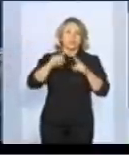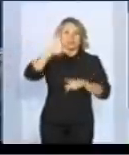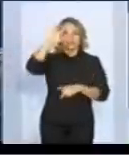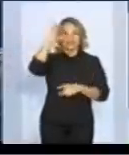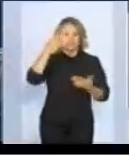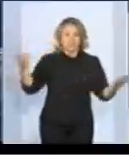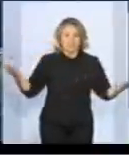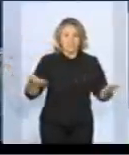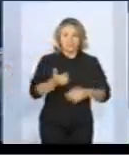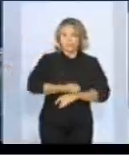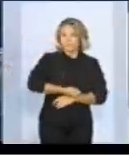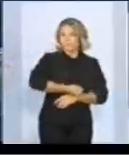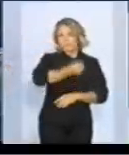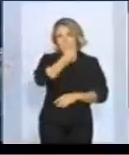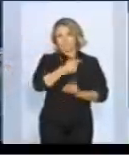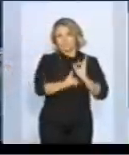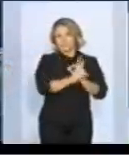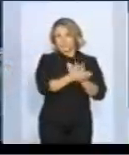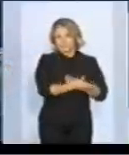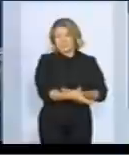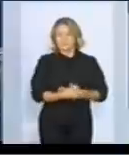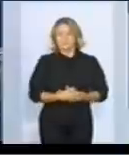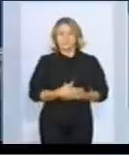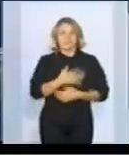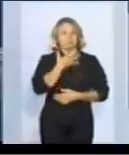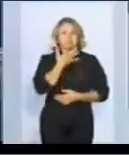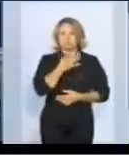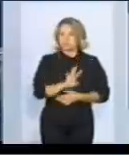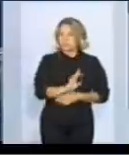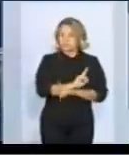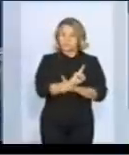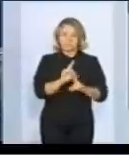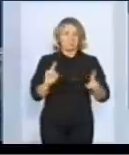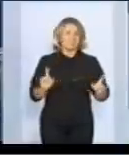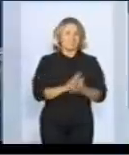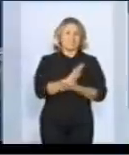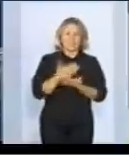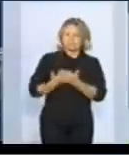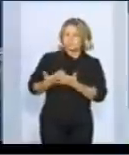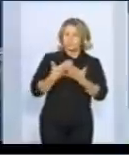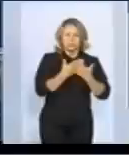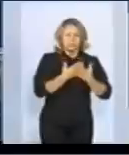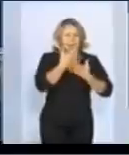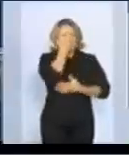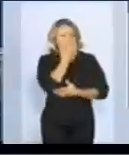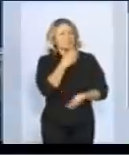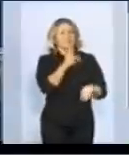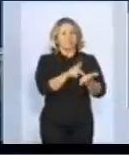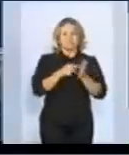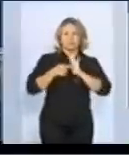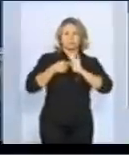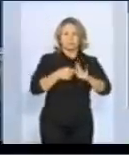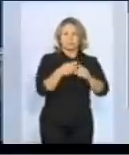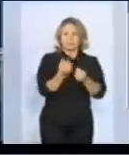resultado foi o melhor possível. Eu não conheço, francamente, não conheço nenhum estudo sério que tenha